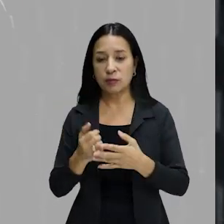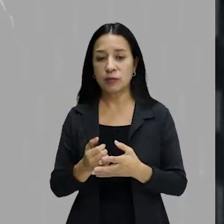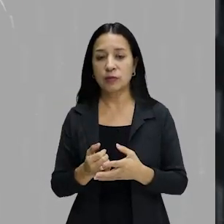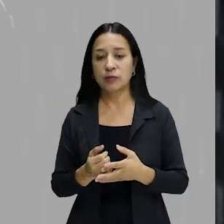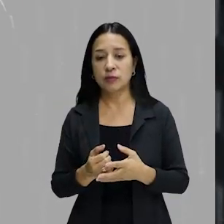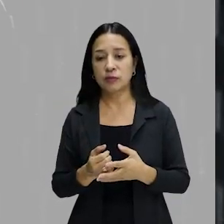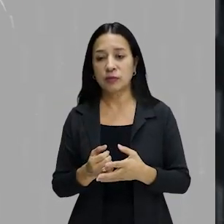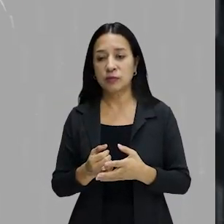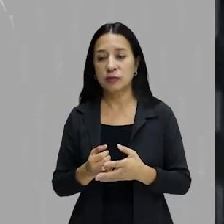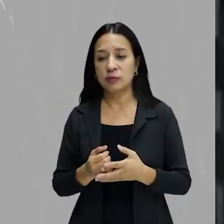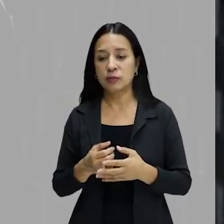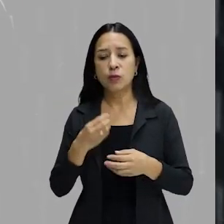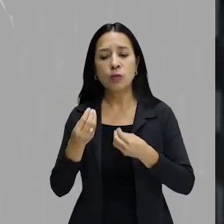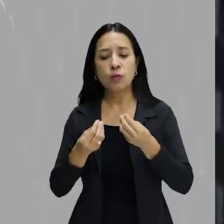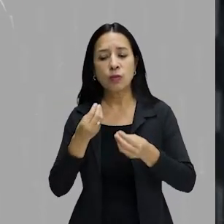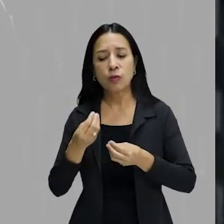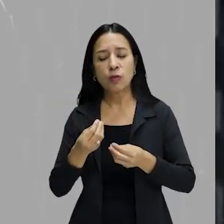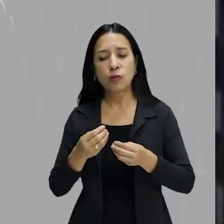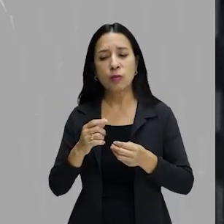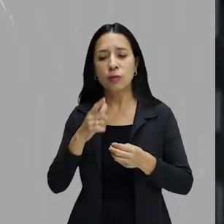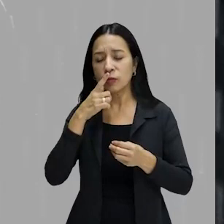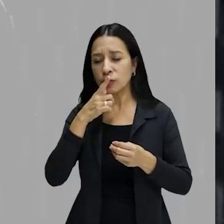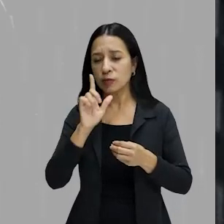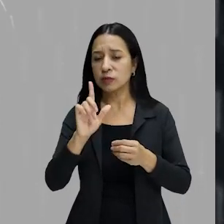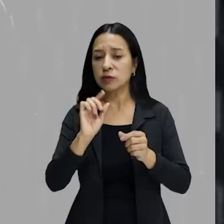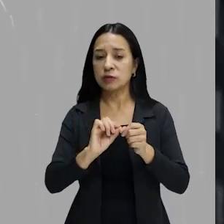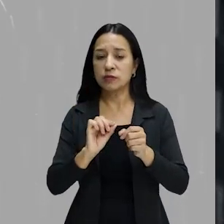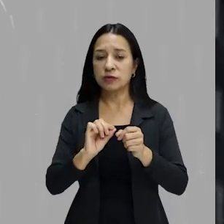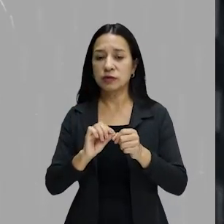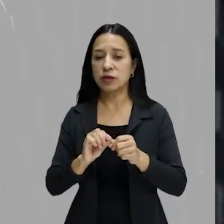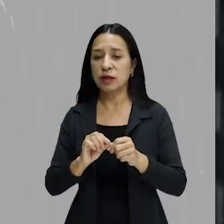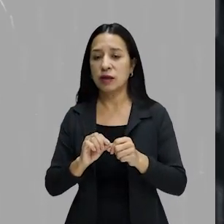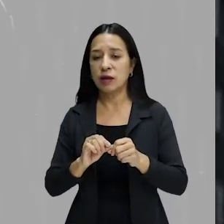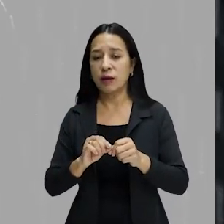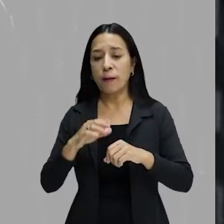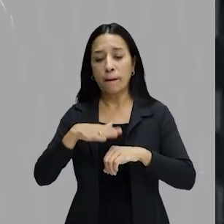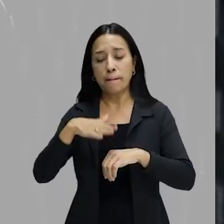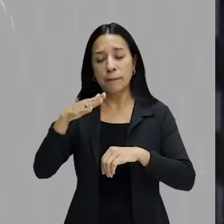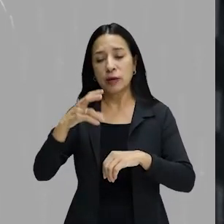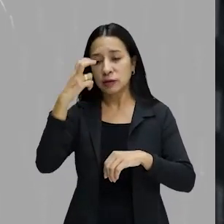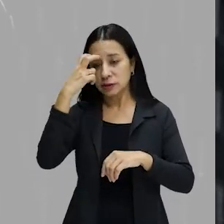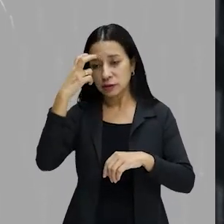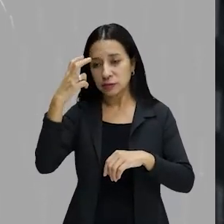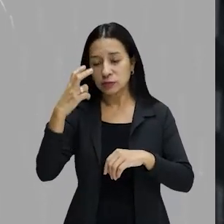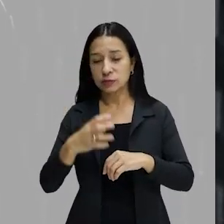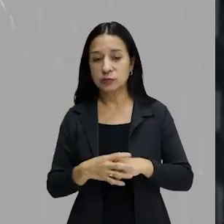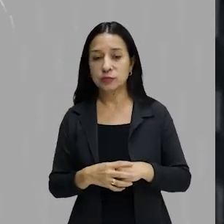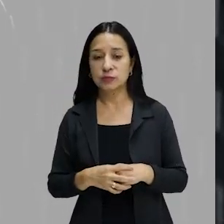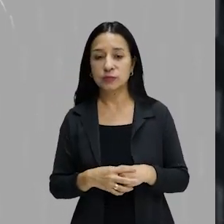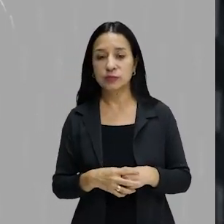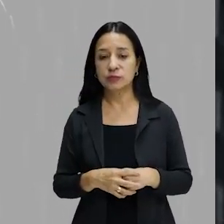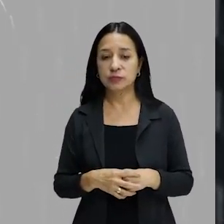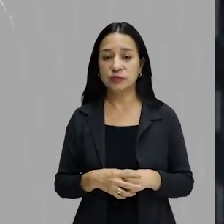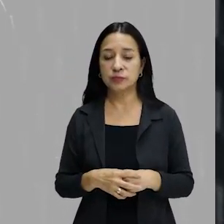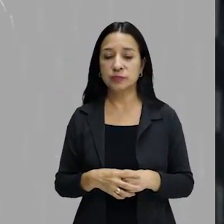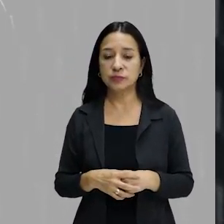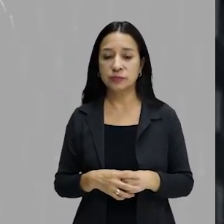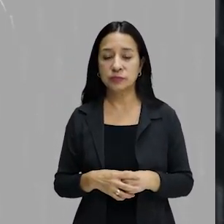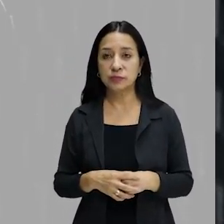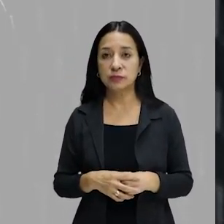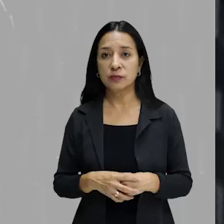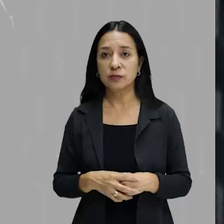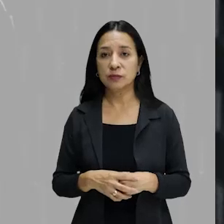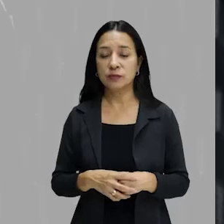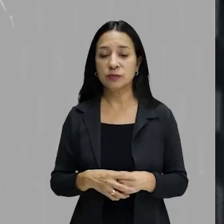haviam conseguido fazer, certo? Os mais dotados. Mais precisamente, naqueles tempos se acentuava a diferença entre nós, tá